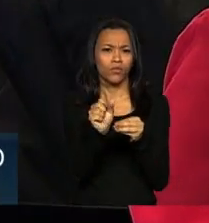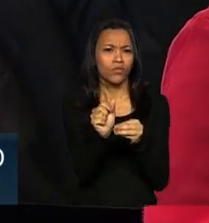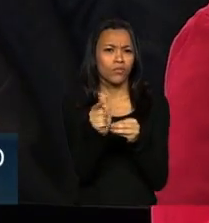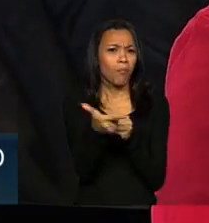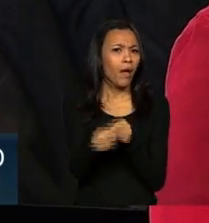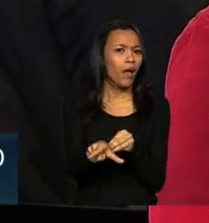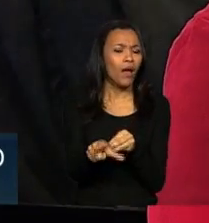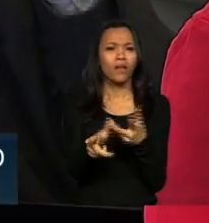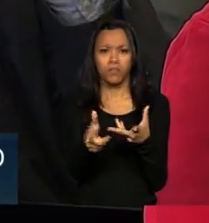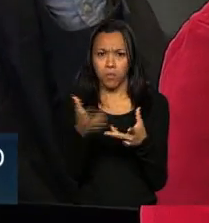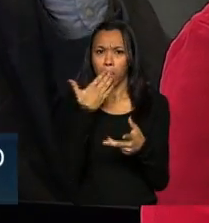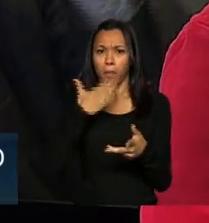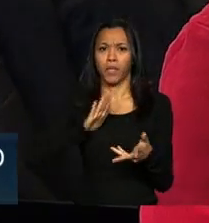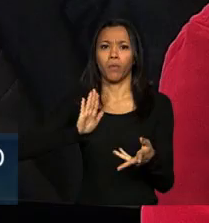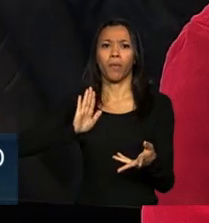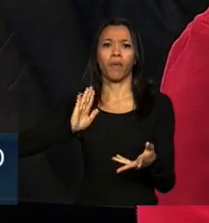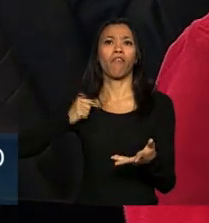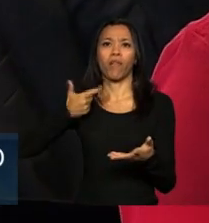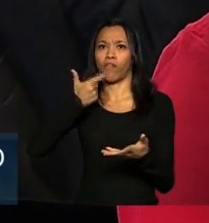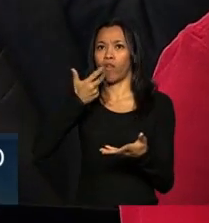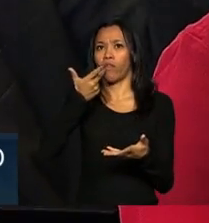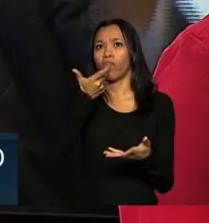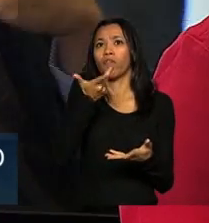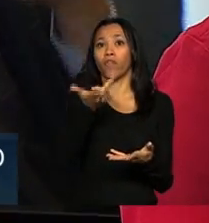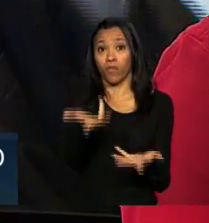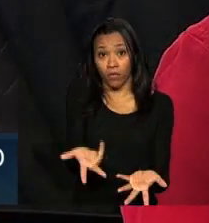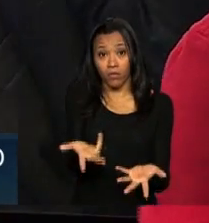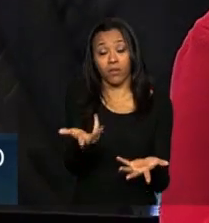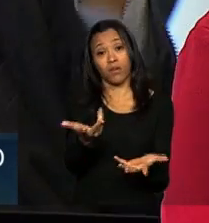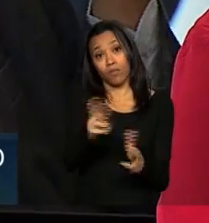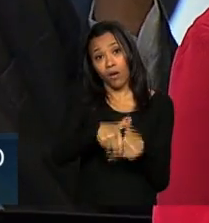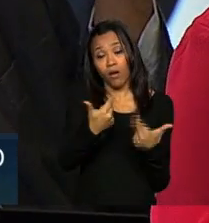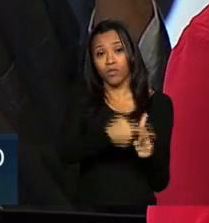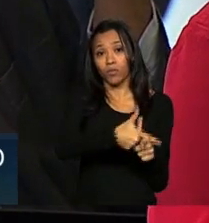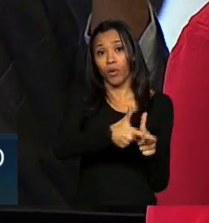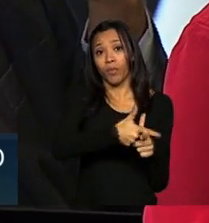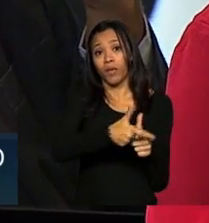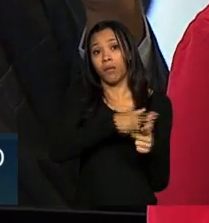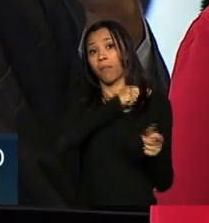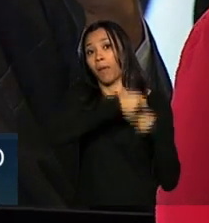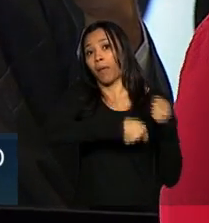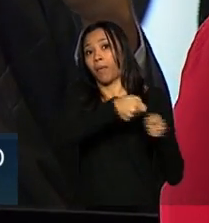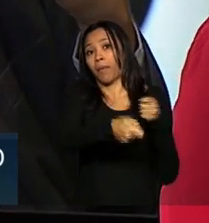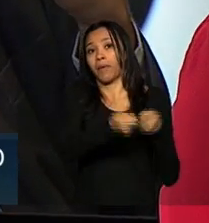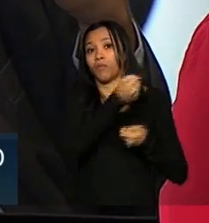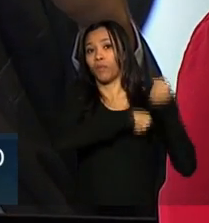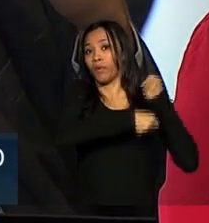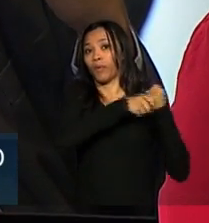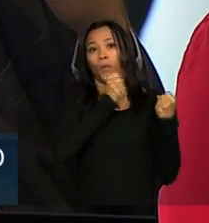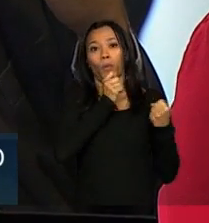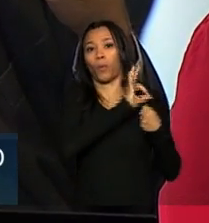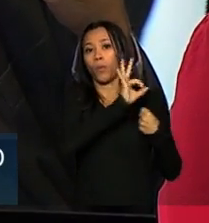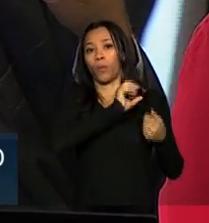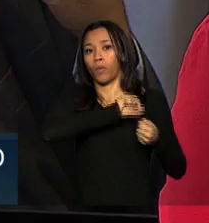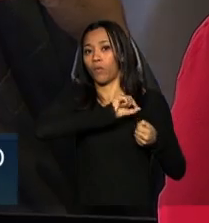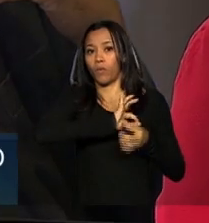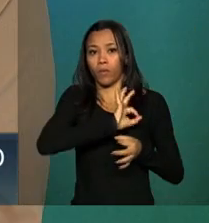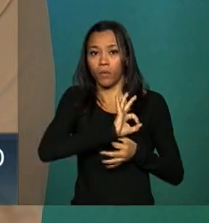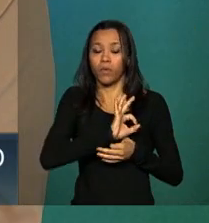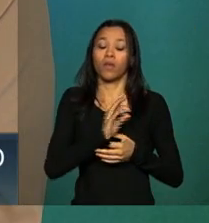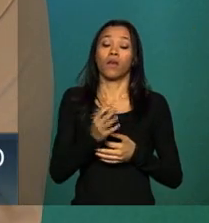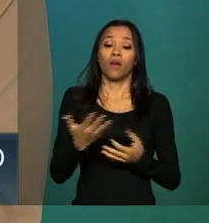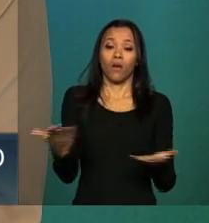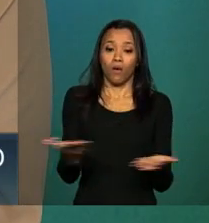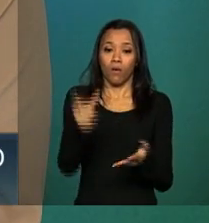porque a senhora já vinha prometendo antes, né, e tem aquele problema dos pagamentos do ano passado hoje, que não foram realizados. Hoje esteve aqui presente Eunício